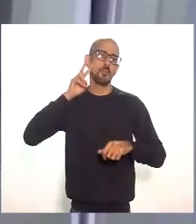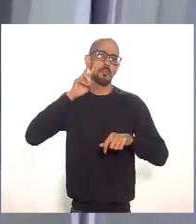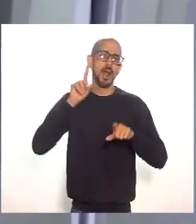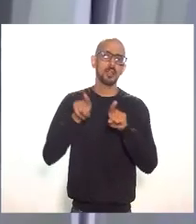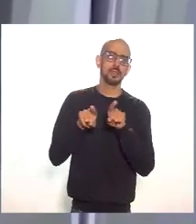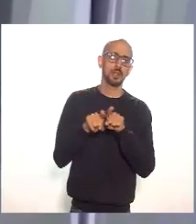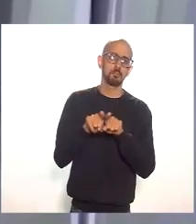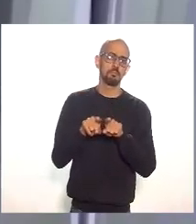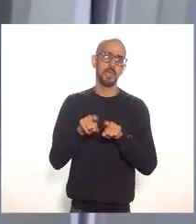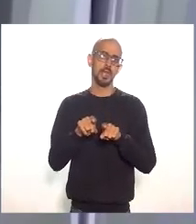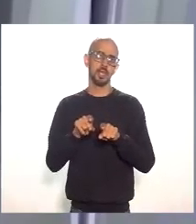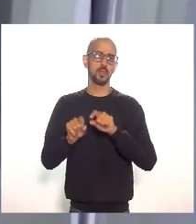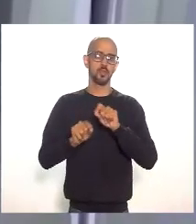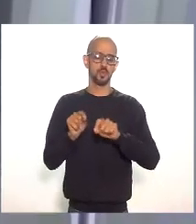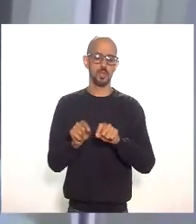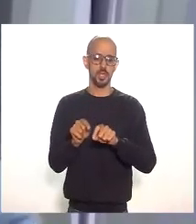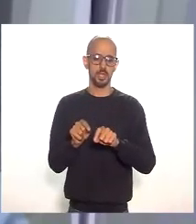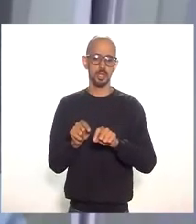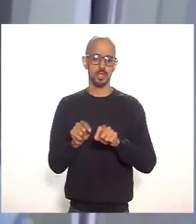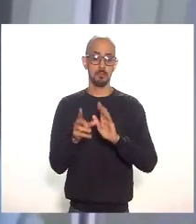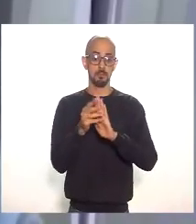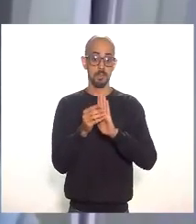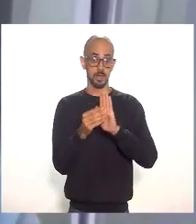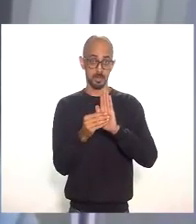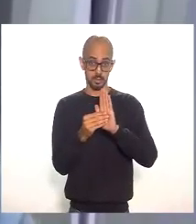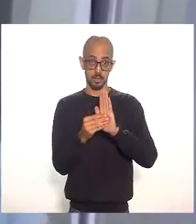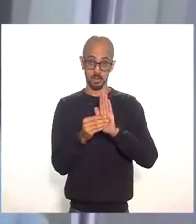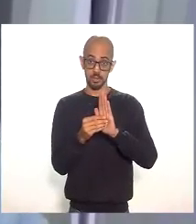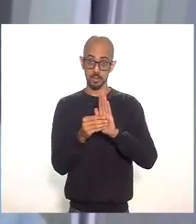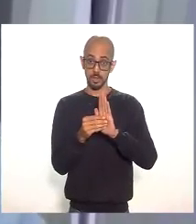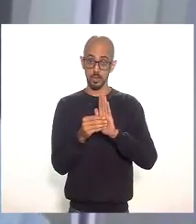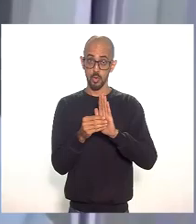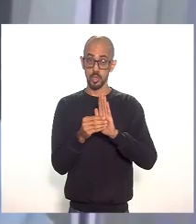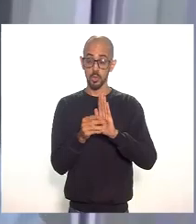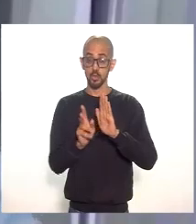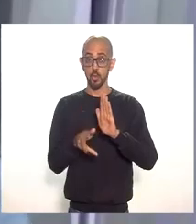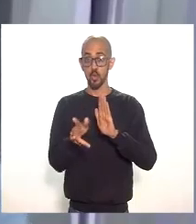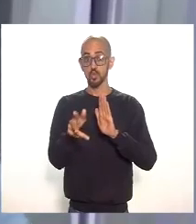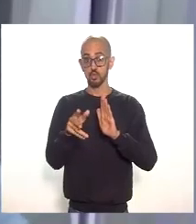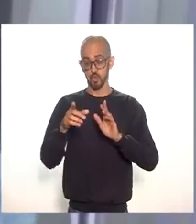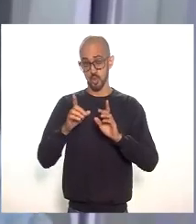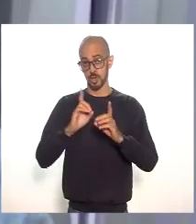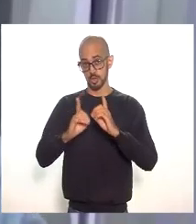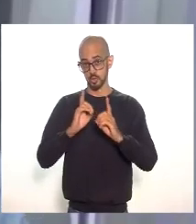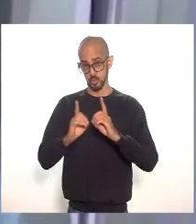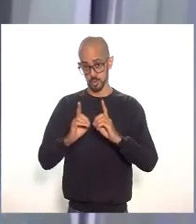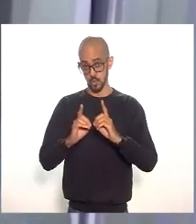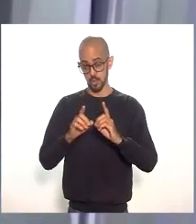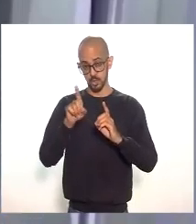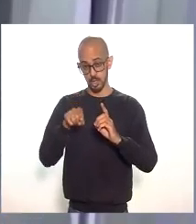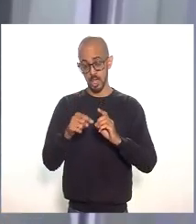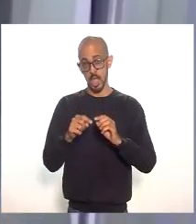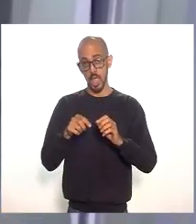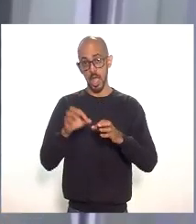fazendo a discussão, a matéria está na pauta para continuação de discussão, ela, é assim que ela está apresentada na ordem do